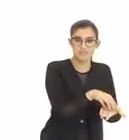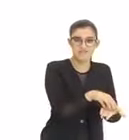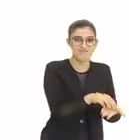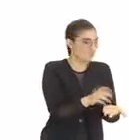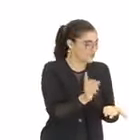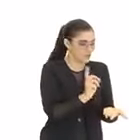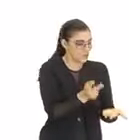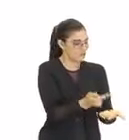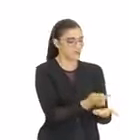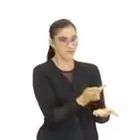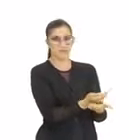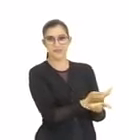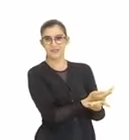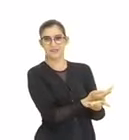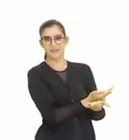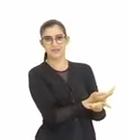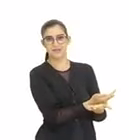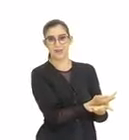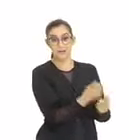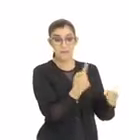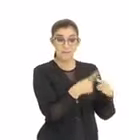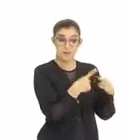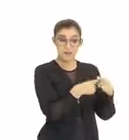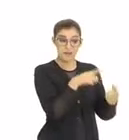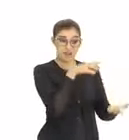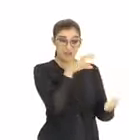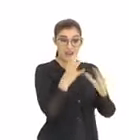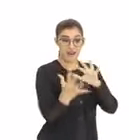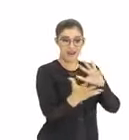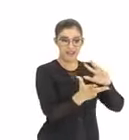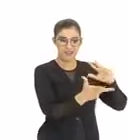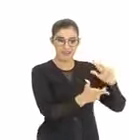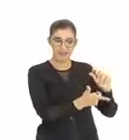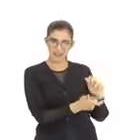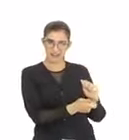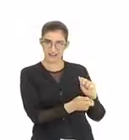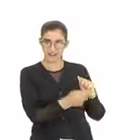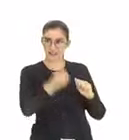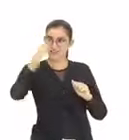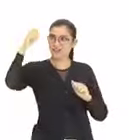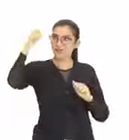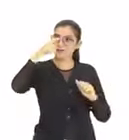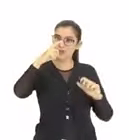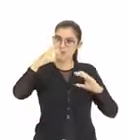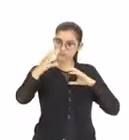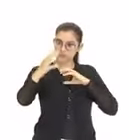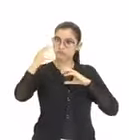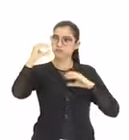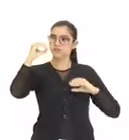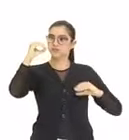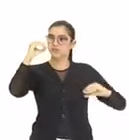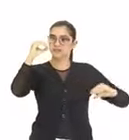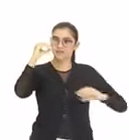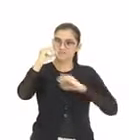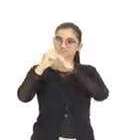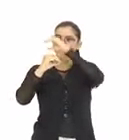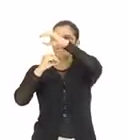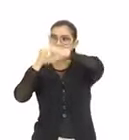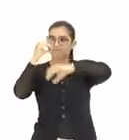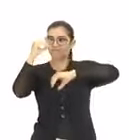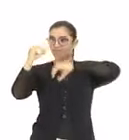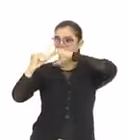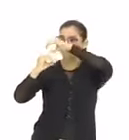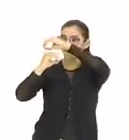em torno do Sol. Olha aqui. Isso quebra toda a tentativa da igreja. E é justamente essa cartela aqui, ó. Quer ver?